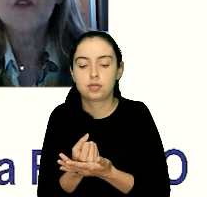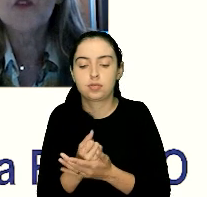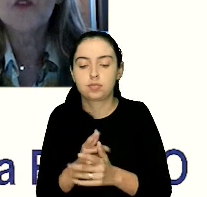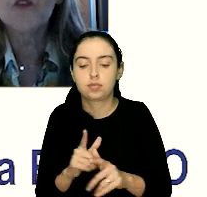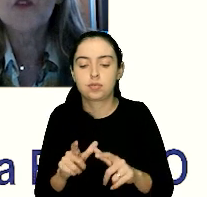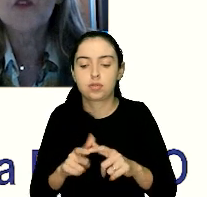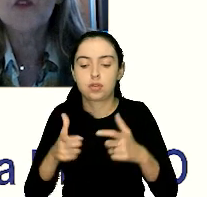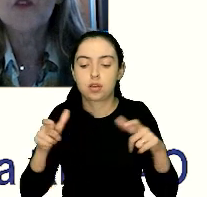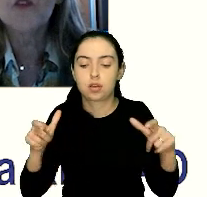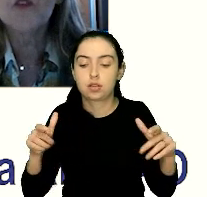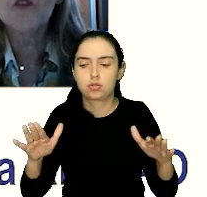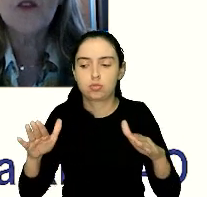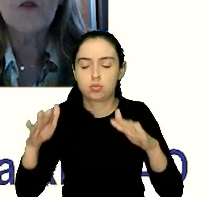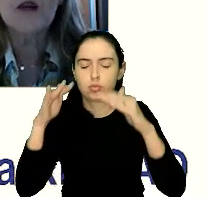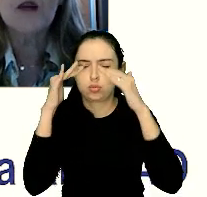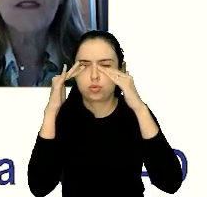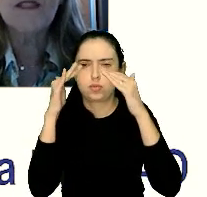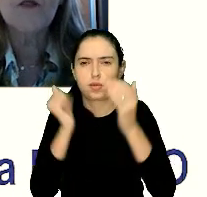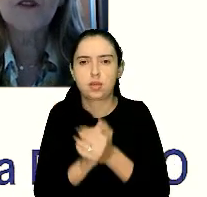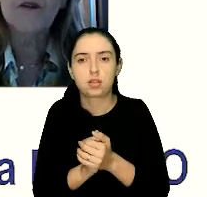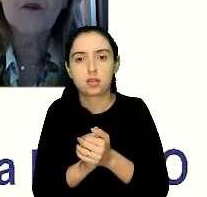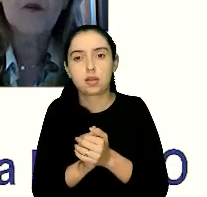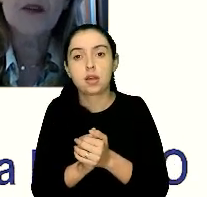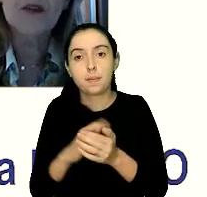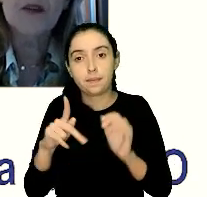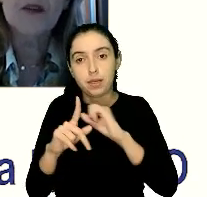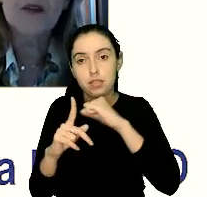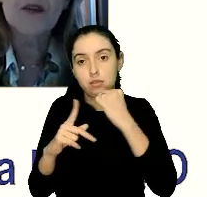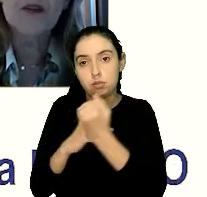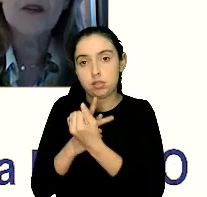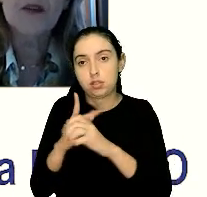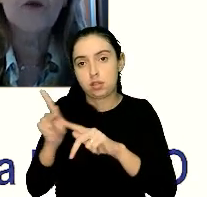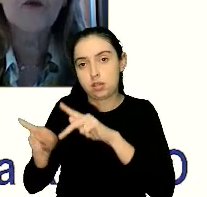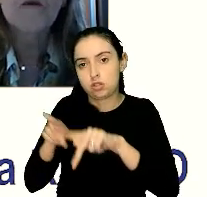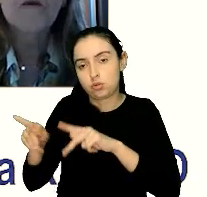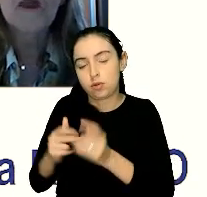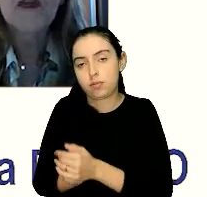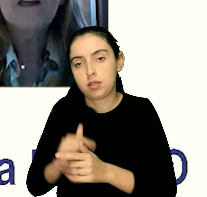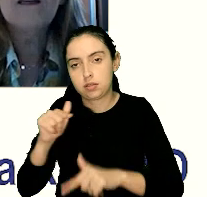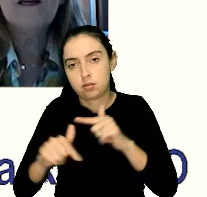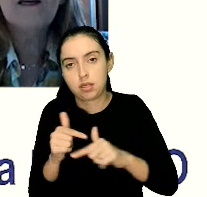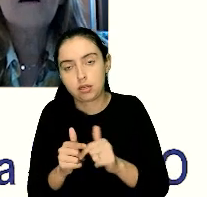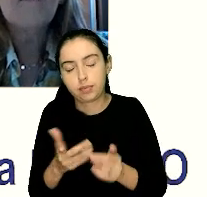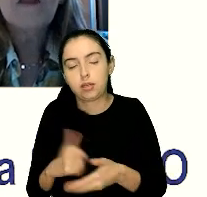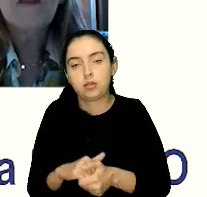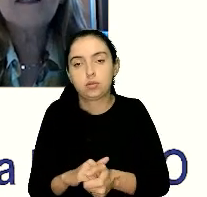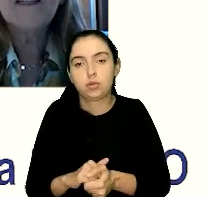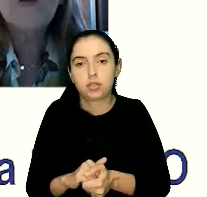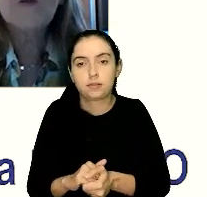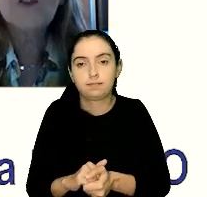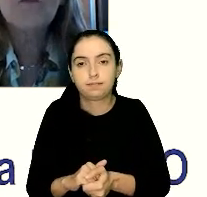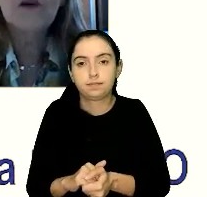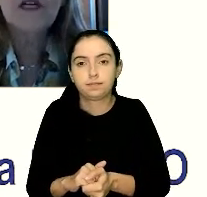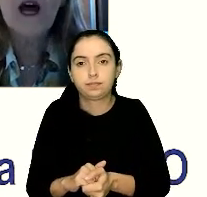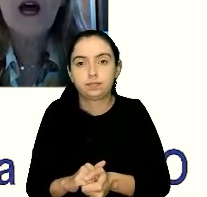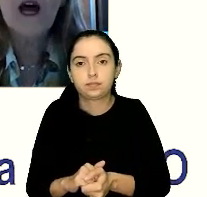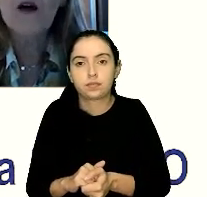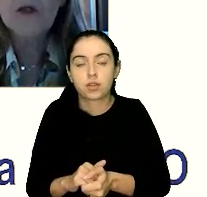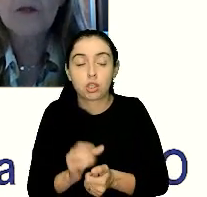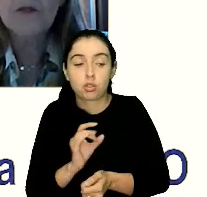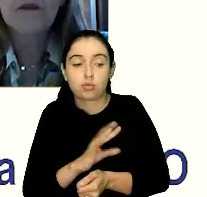grande notoriedade, né, por parte da população e da população trabalhadora, sobretudo, que é a síndrome